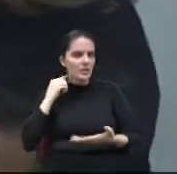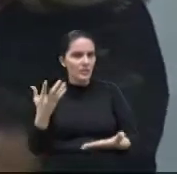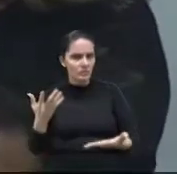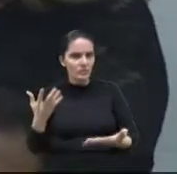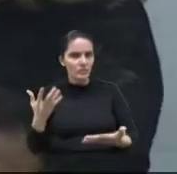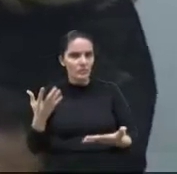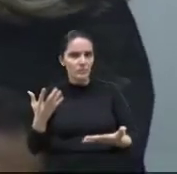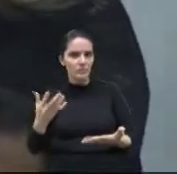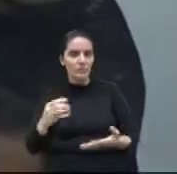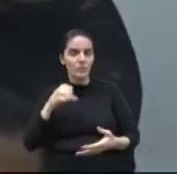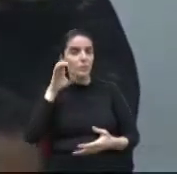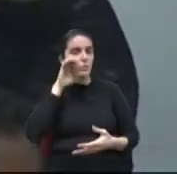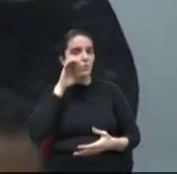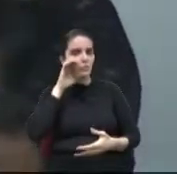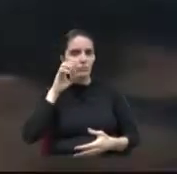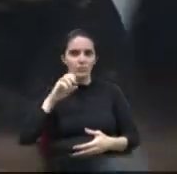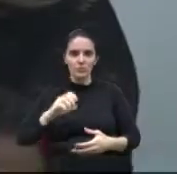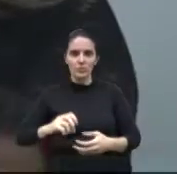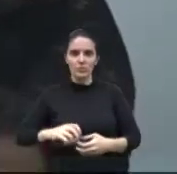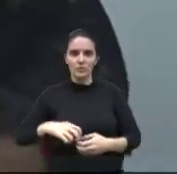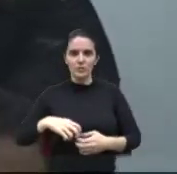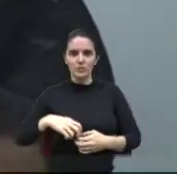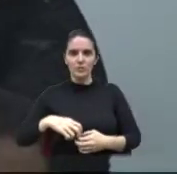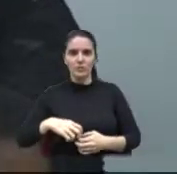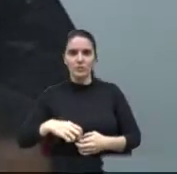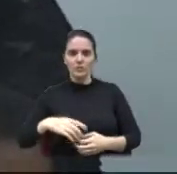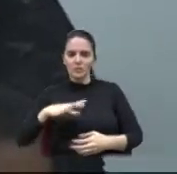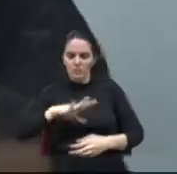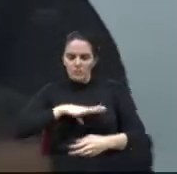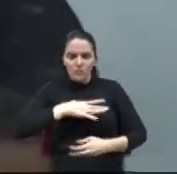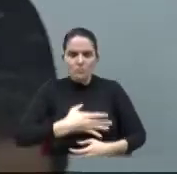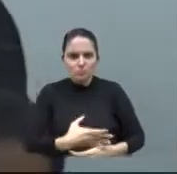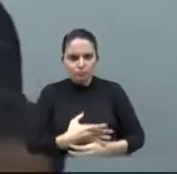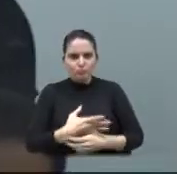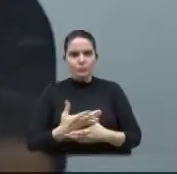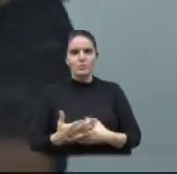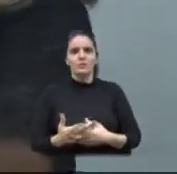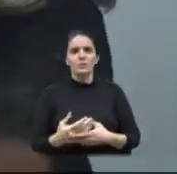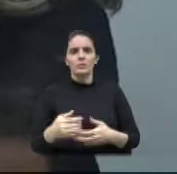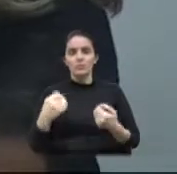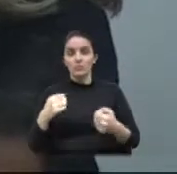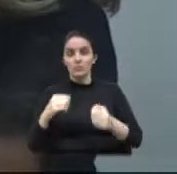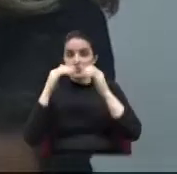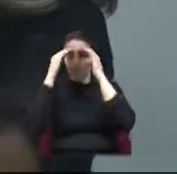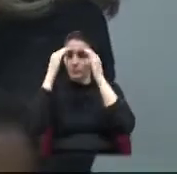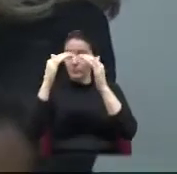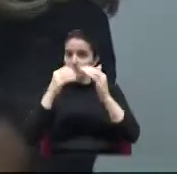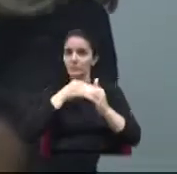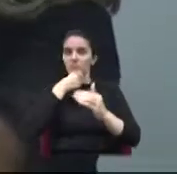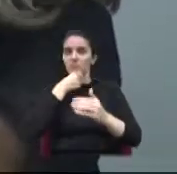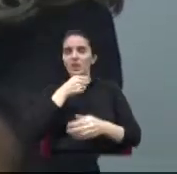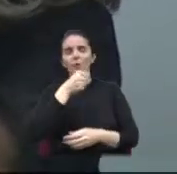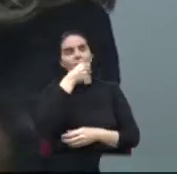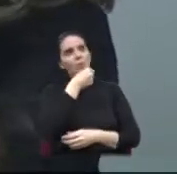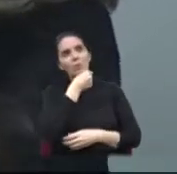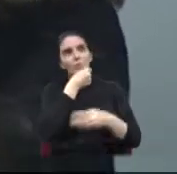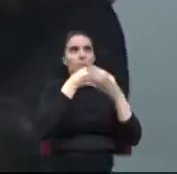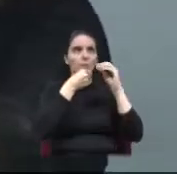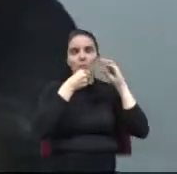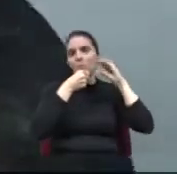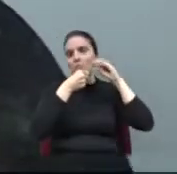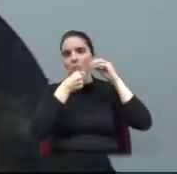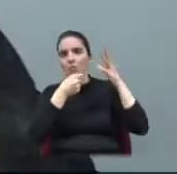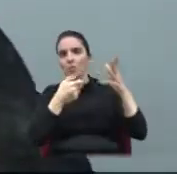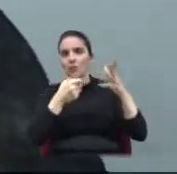indignada. Estou muito preocupada com os idosos da nossa cidade. Não adianta nós ficarmos falando aqui no microfone bonitinho, bonitinho,